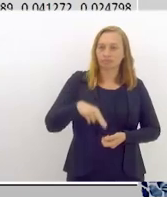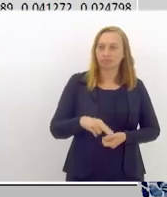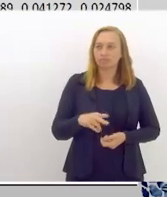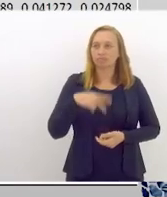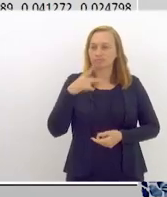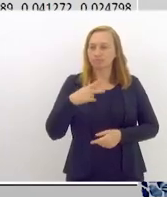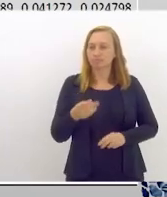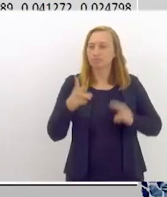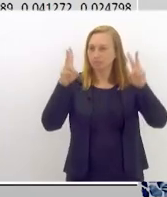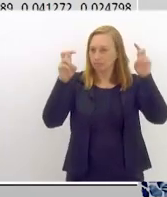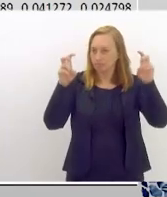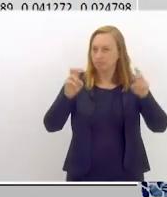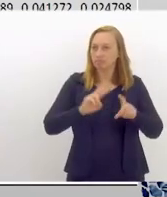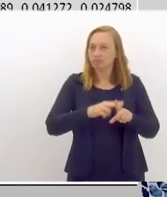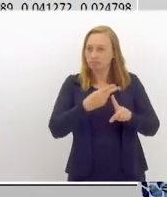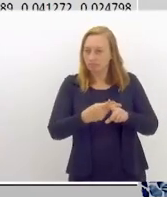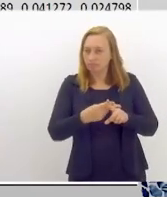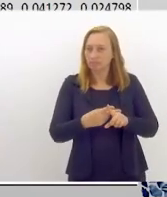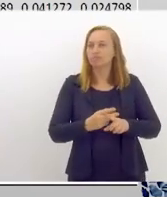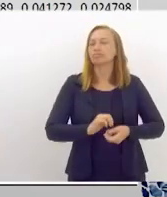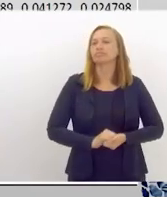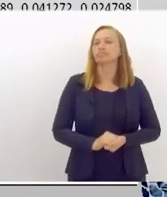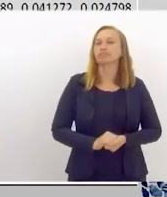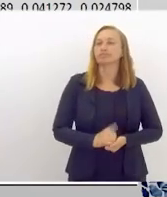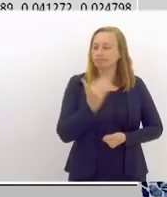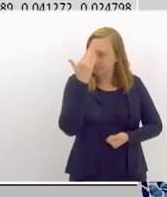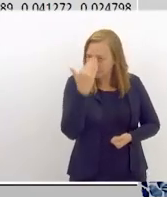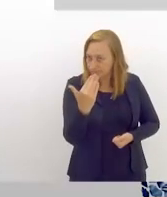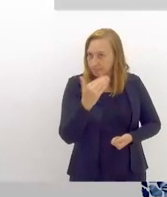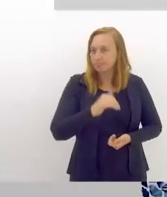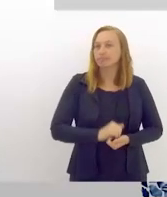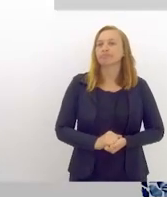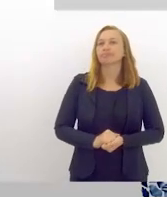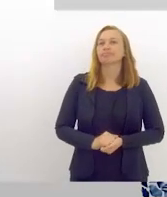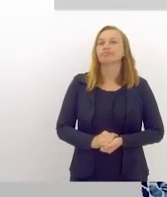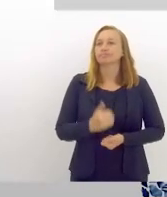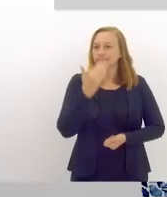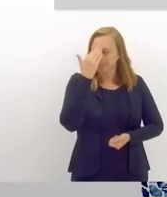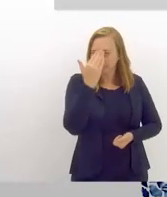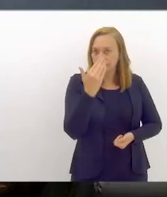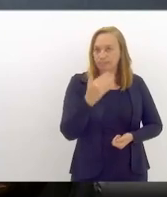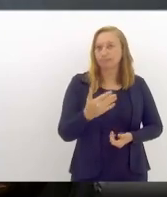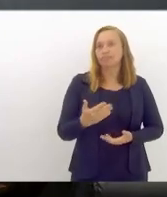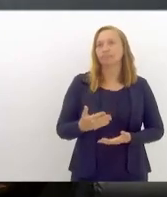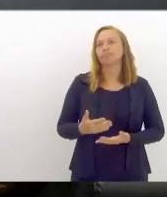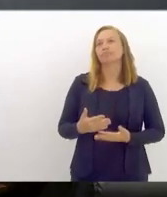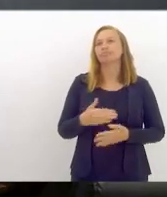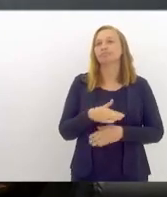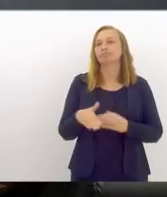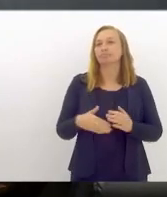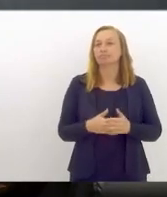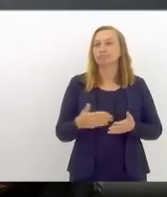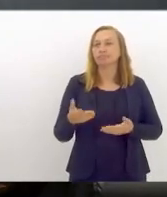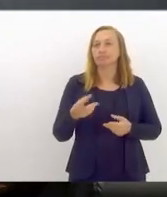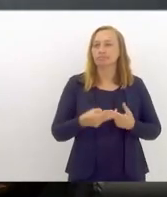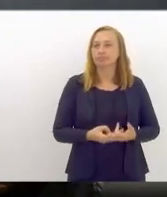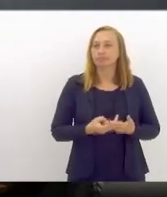parte do desdobramentos das aplicações do modelo Obrigado e agradeço a todos pela paciência